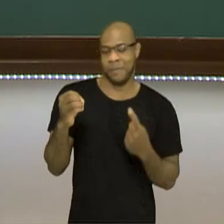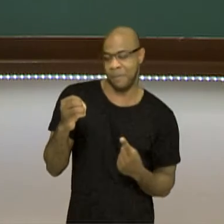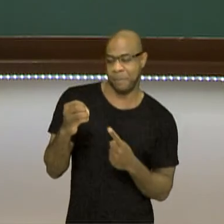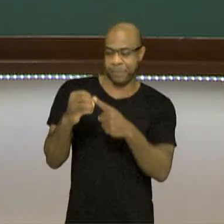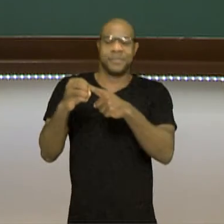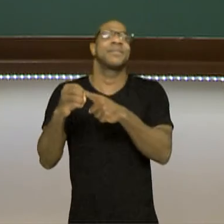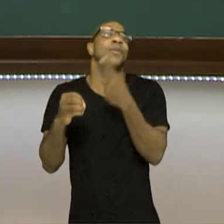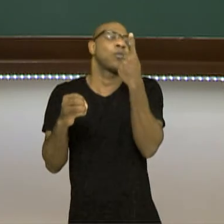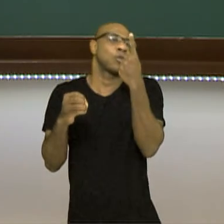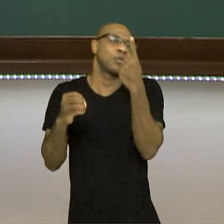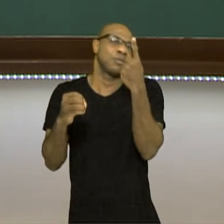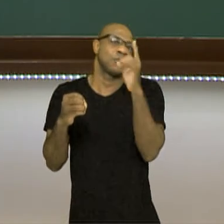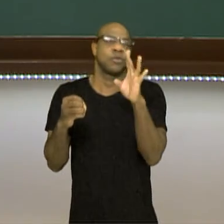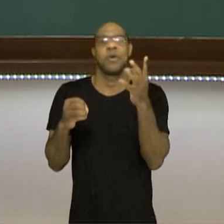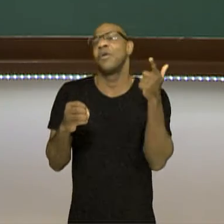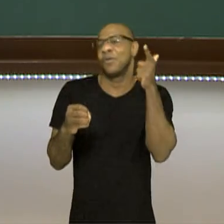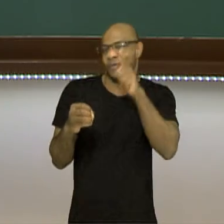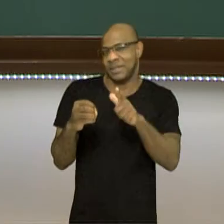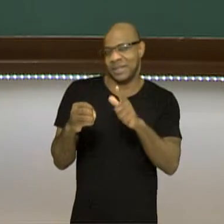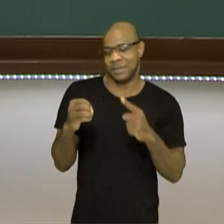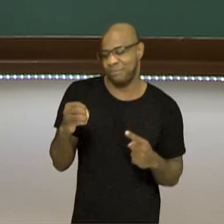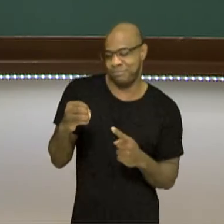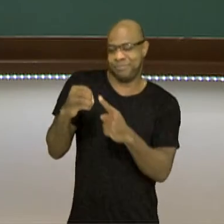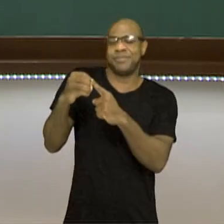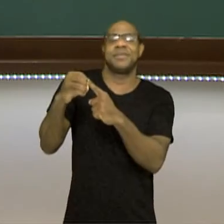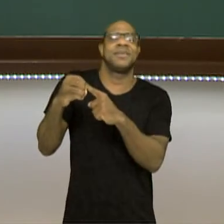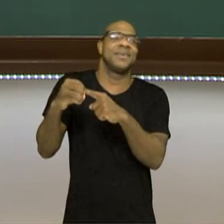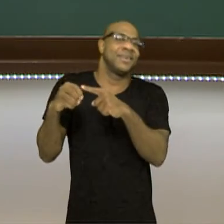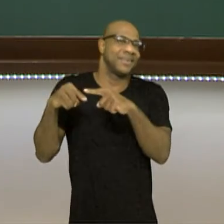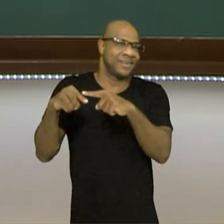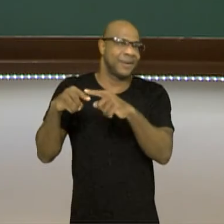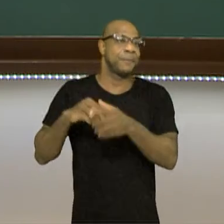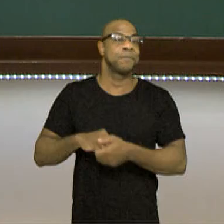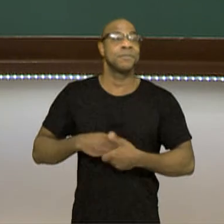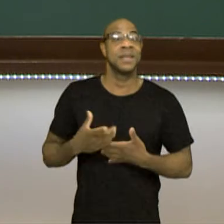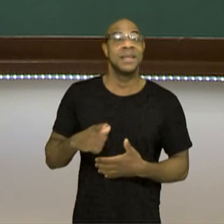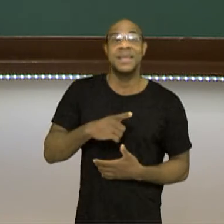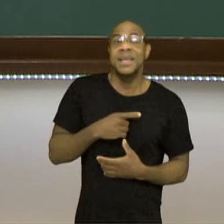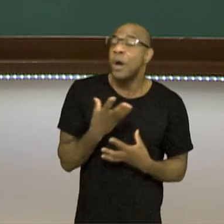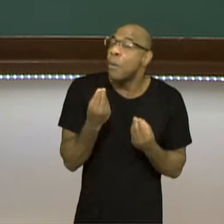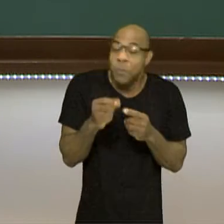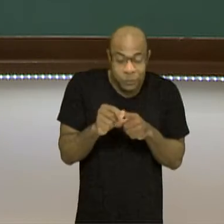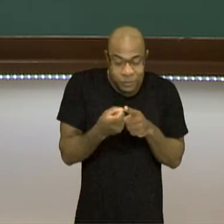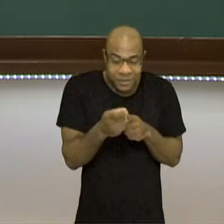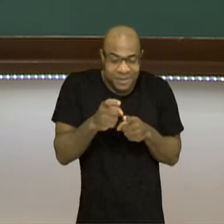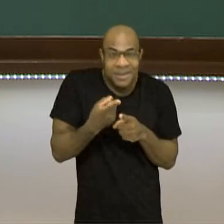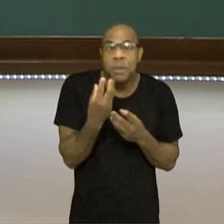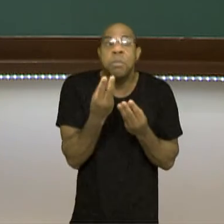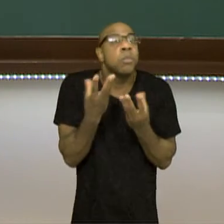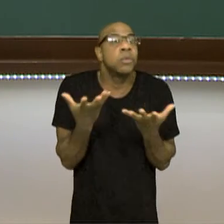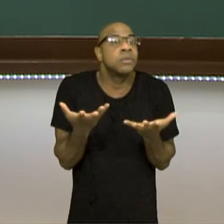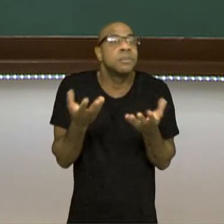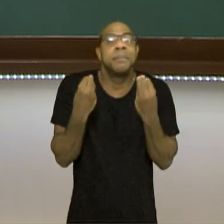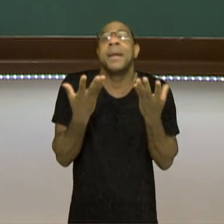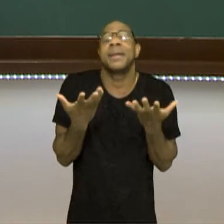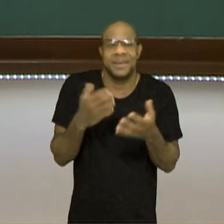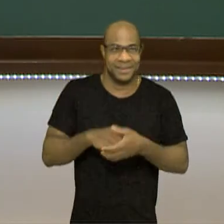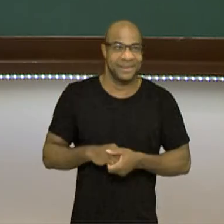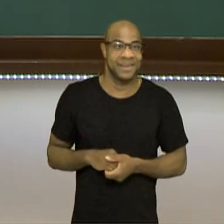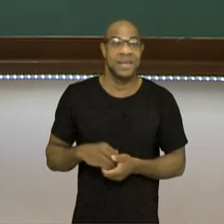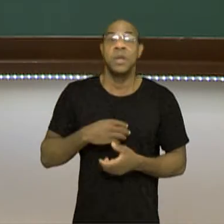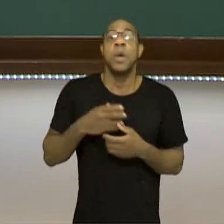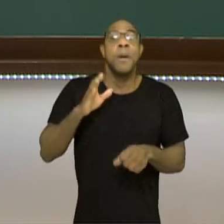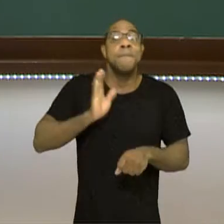para encontrar e fecundar esse ovócito. Então, ele produzir tantos assim, a explicação é,